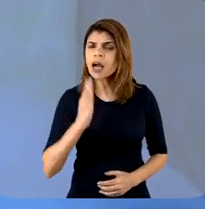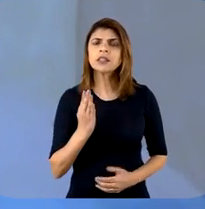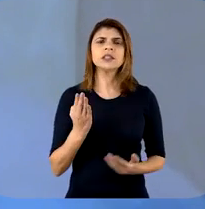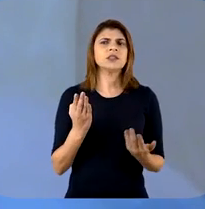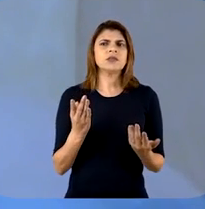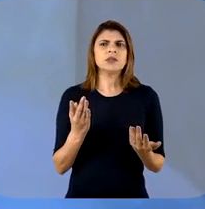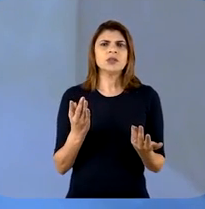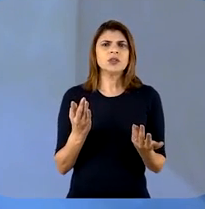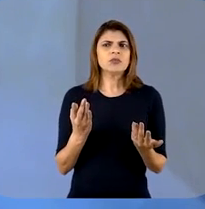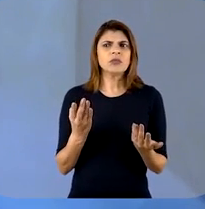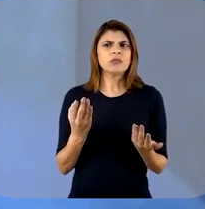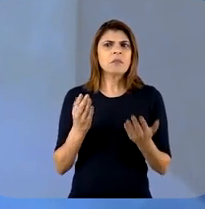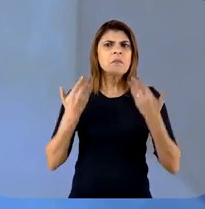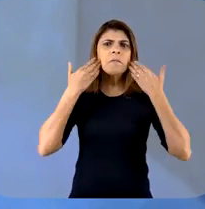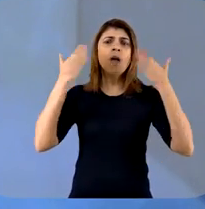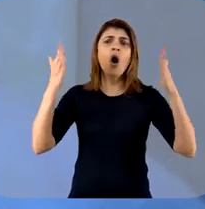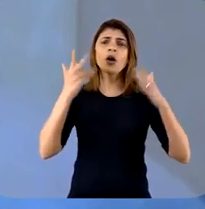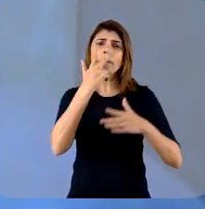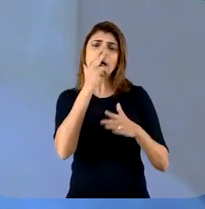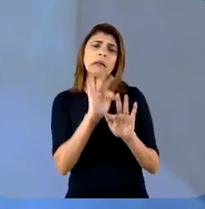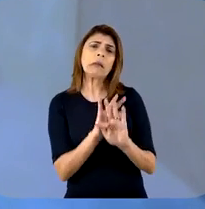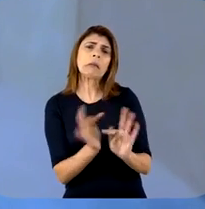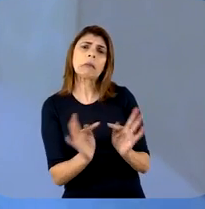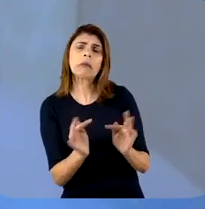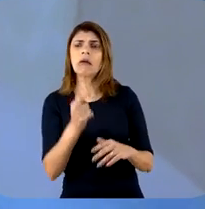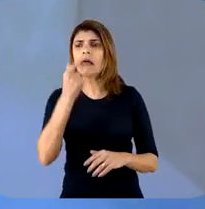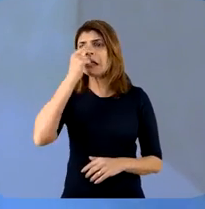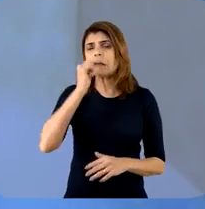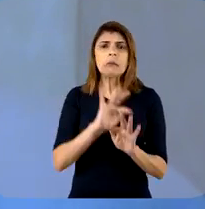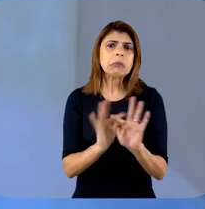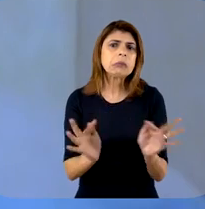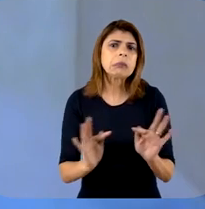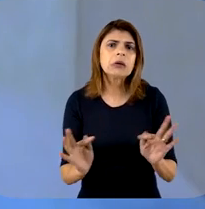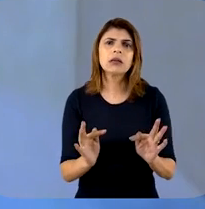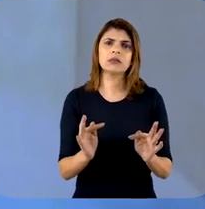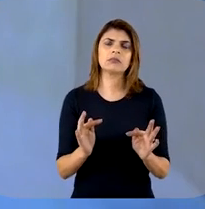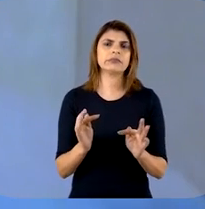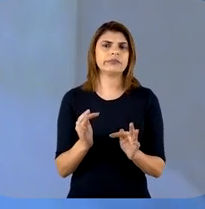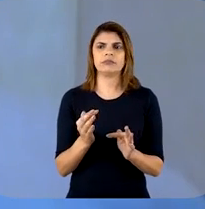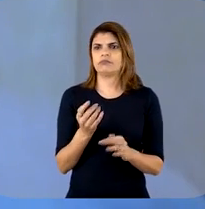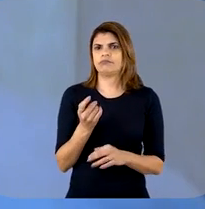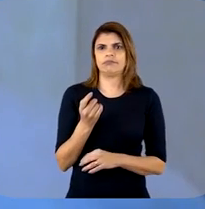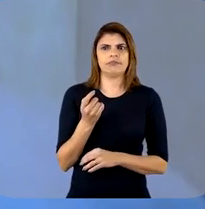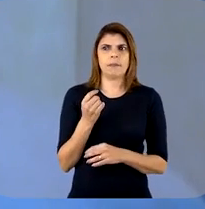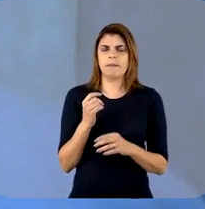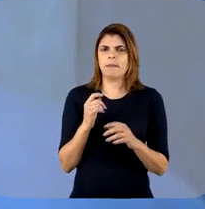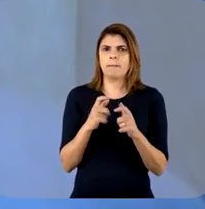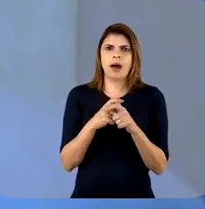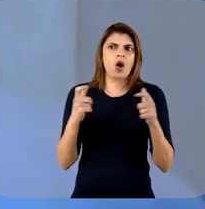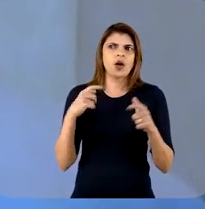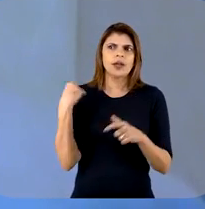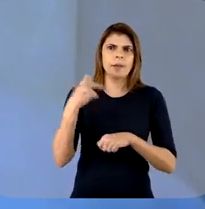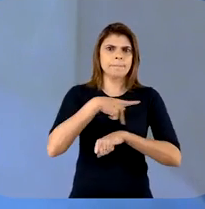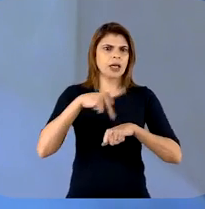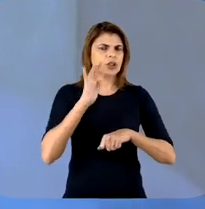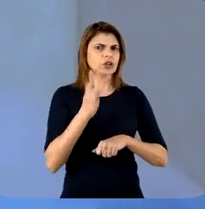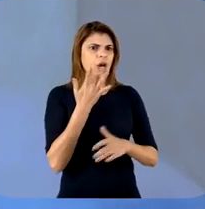tecnicamente apresenta desde o início da pandemia. Quer dizer, foi um dos poucos países do mundo que mudou 3 vezes o ministro,